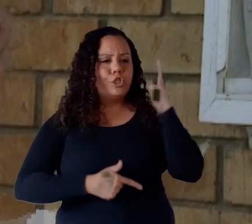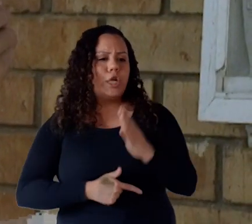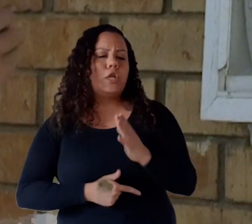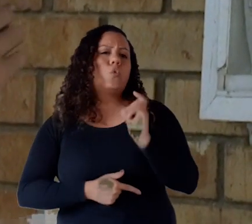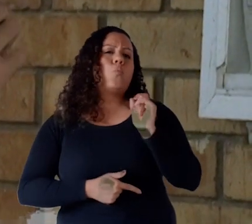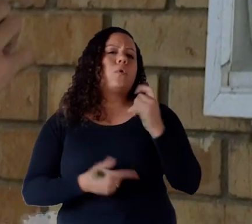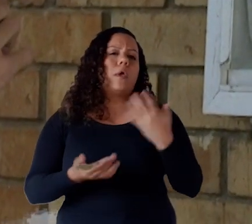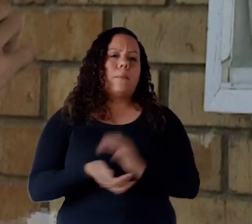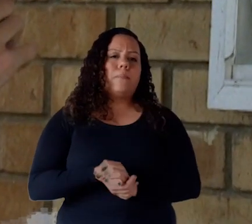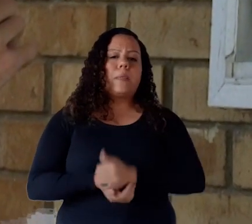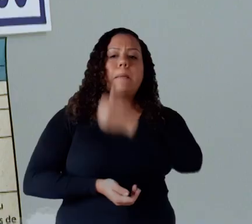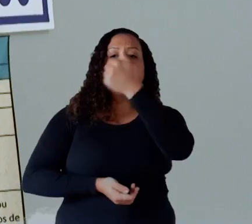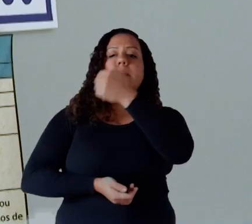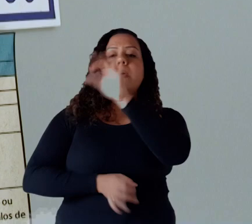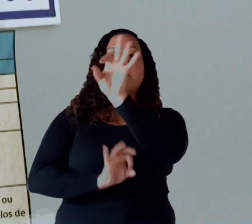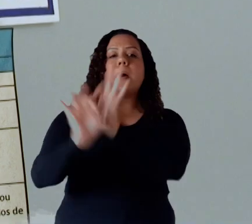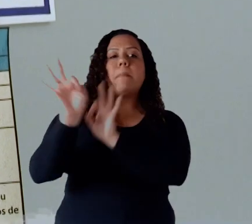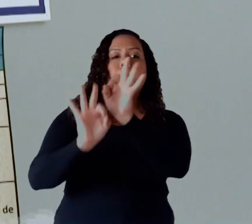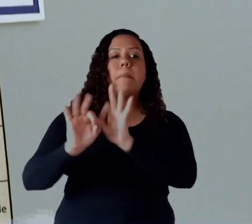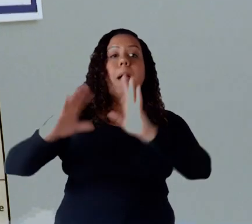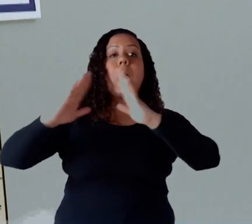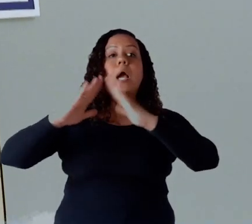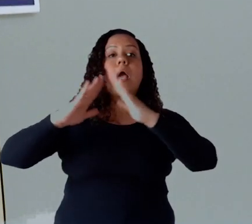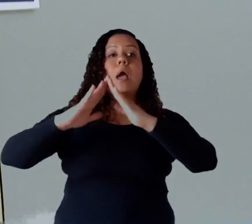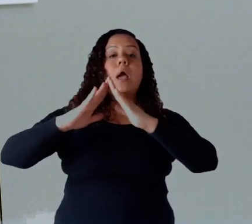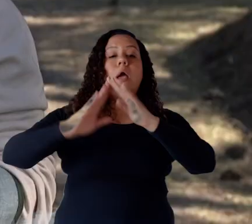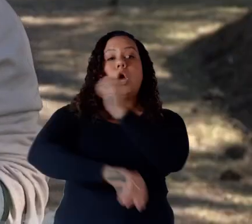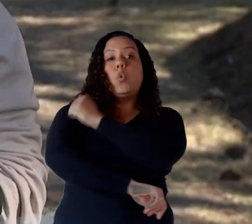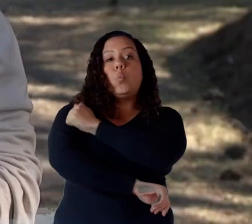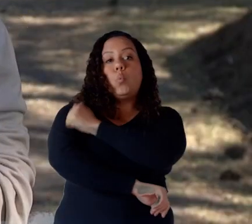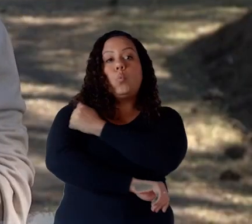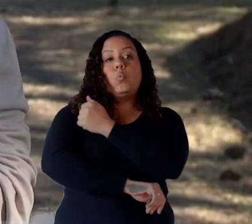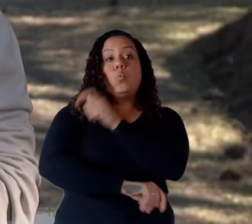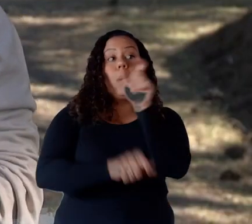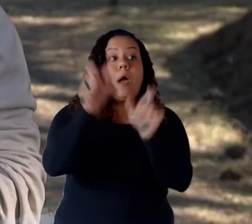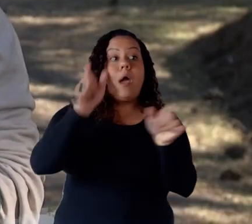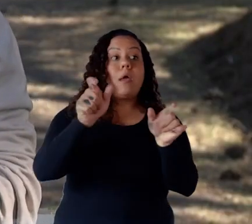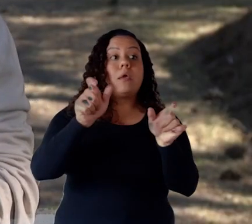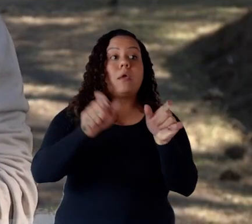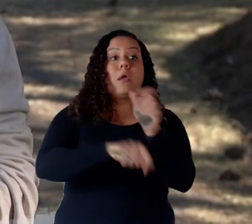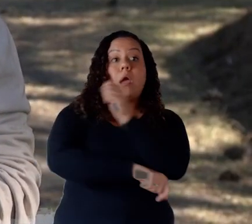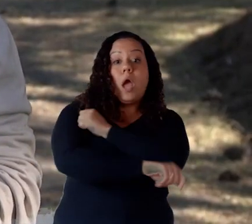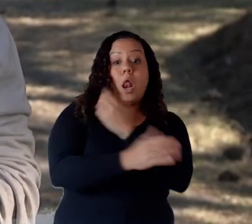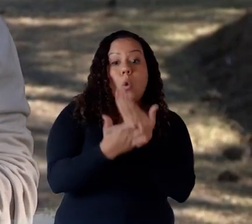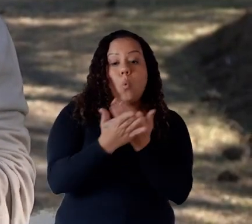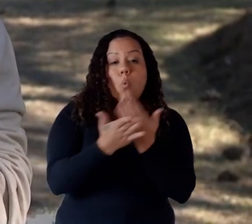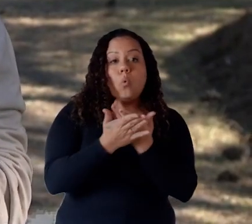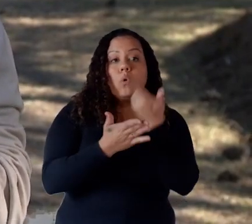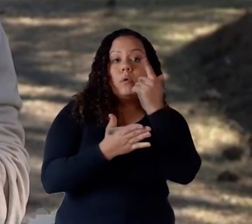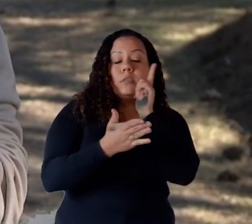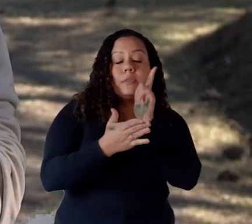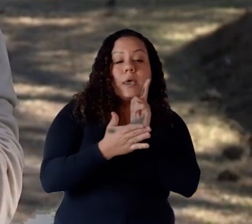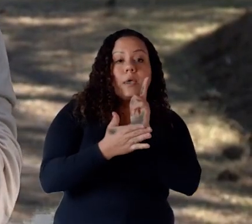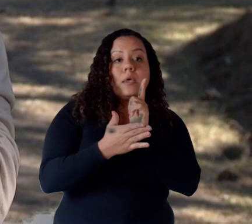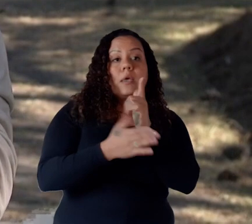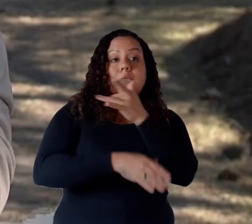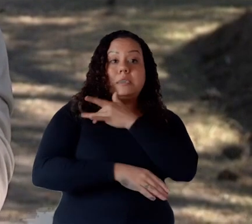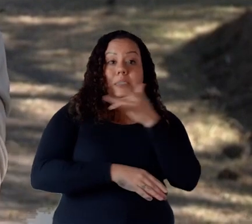três ações mais diretas, né? Primeiro, reorganizar a moradia estudantil para que os